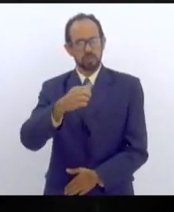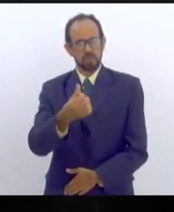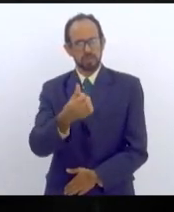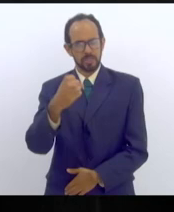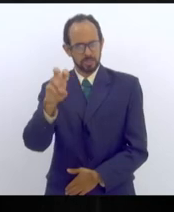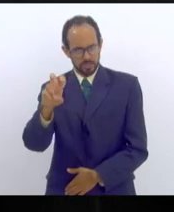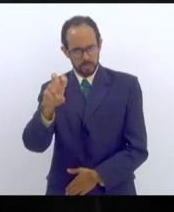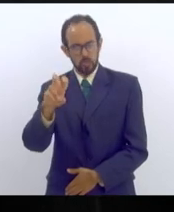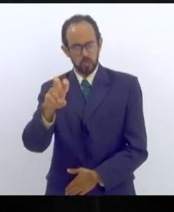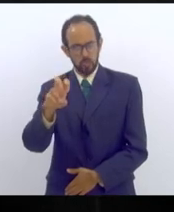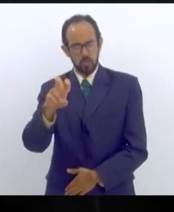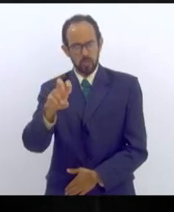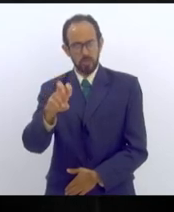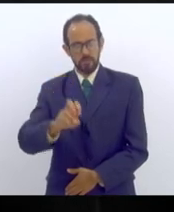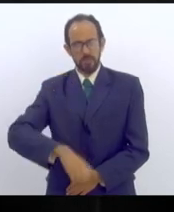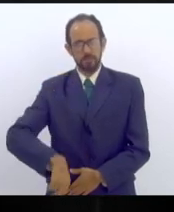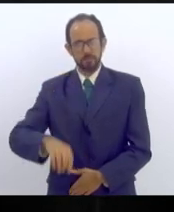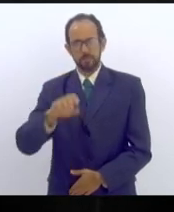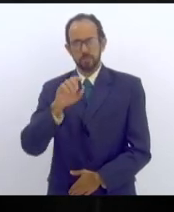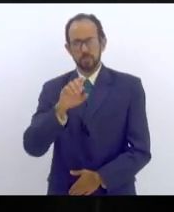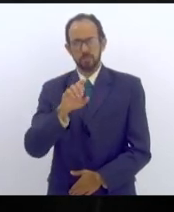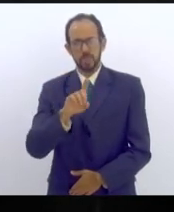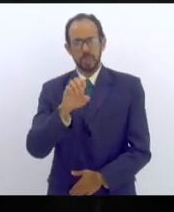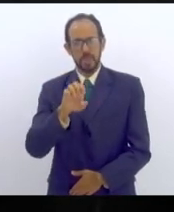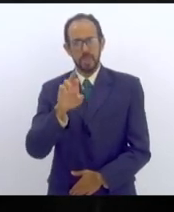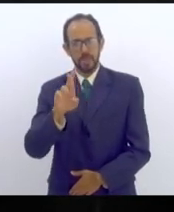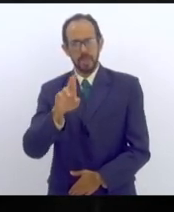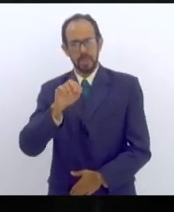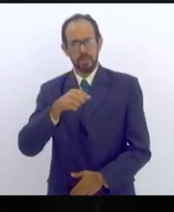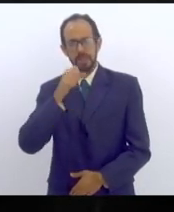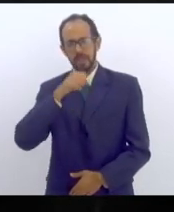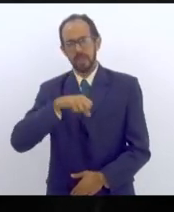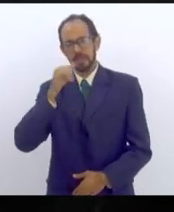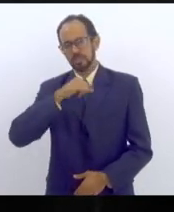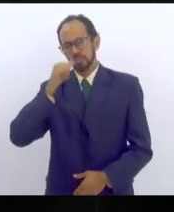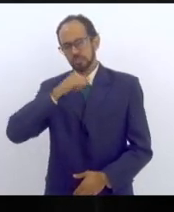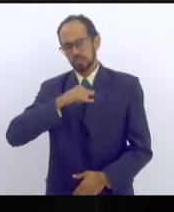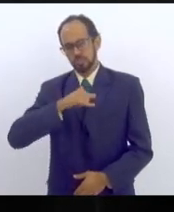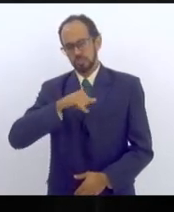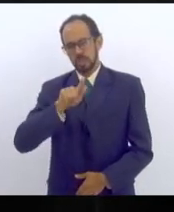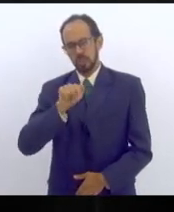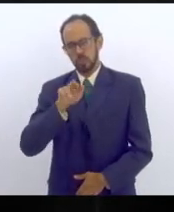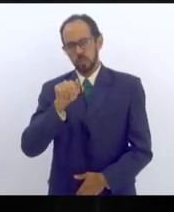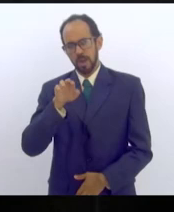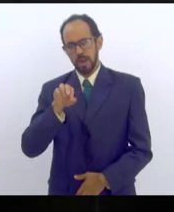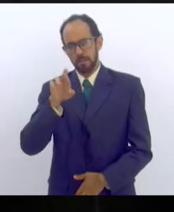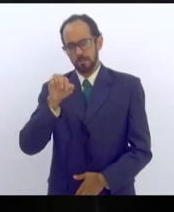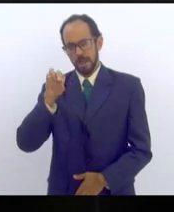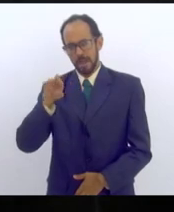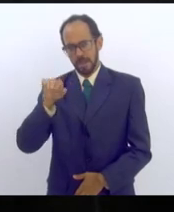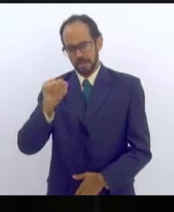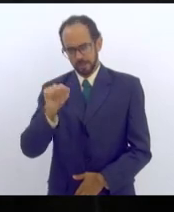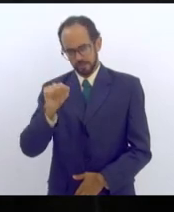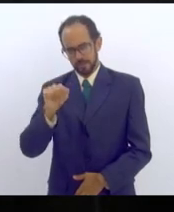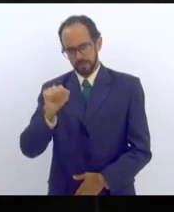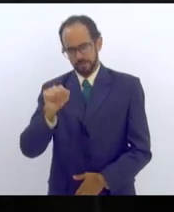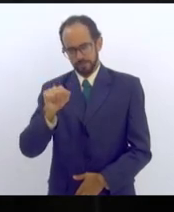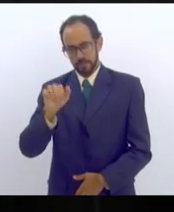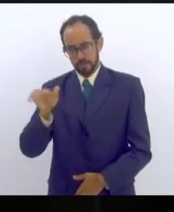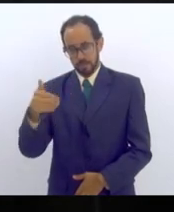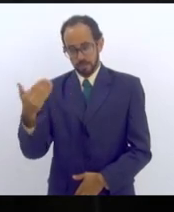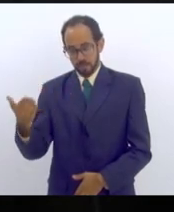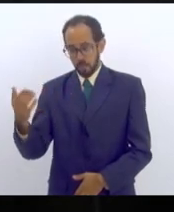1965, no DR da antiga Guanabara. Tinha eu, então, senhora presidente, pode